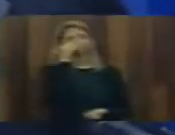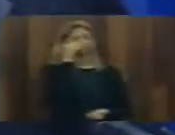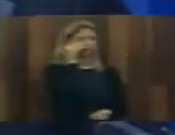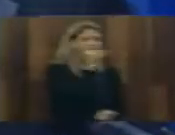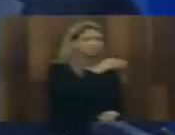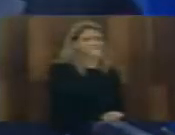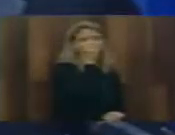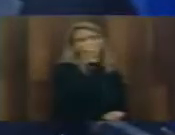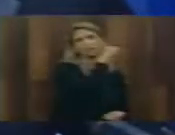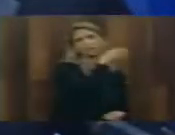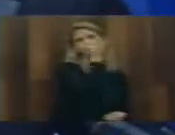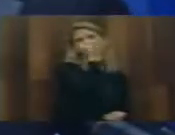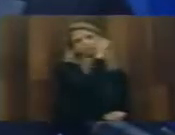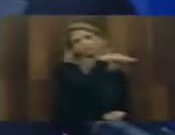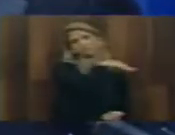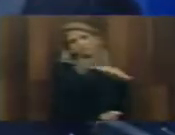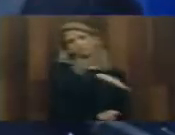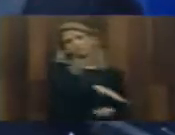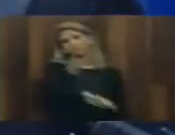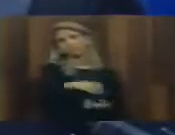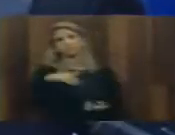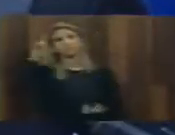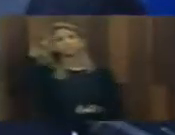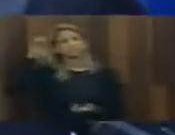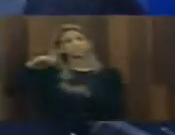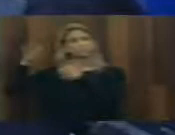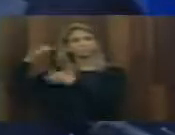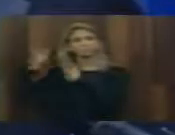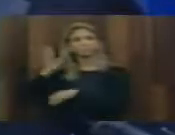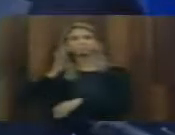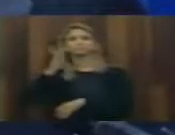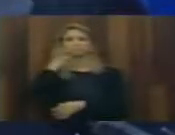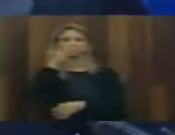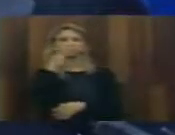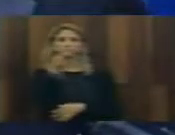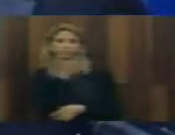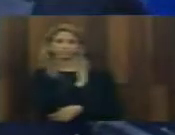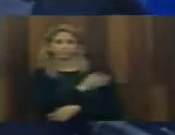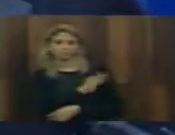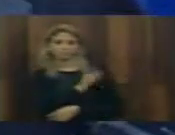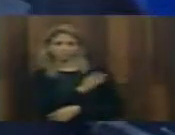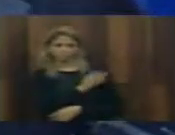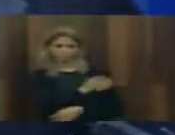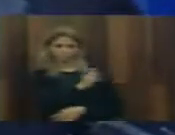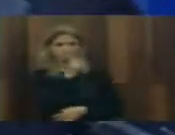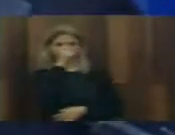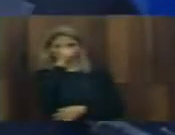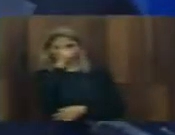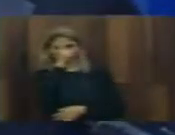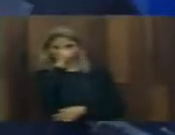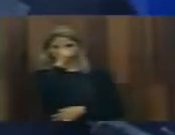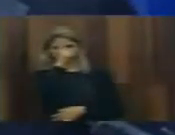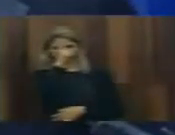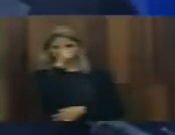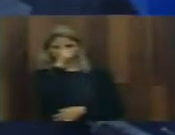Olha, a semana passada eu falei que o coração do Hospital do Jardim Esperança começou a pulsar.